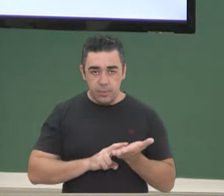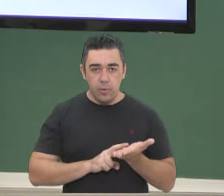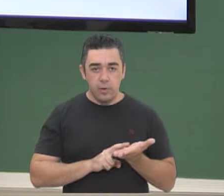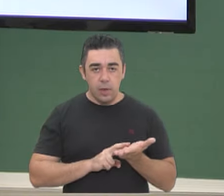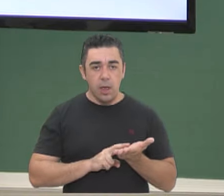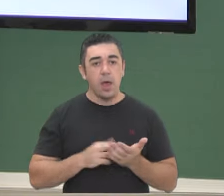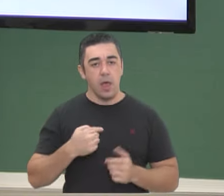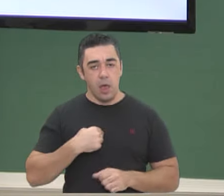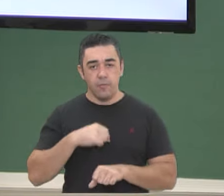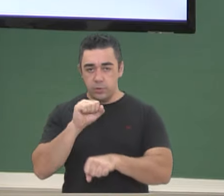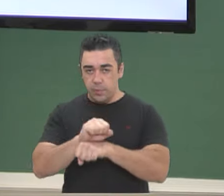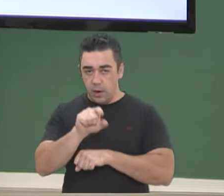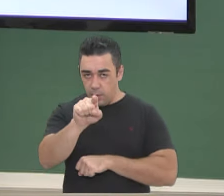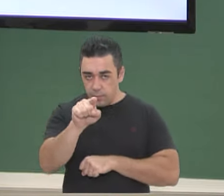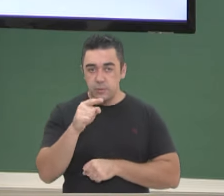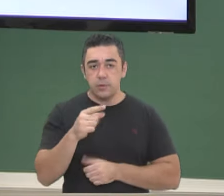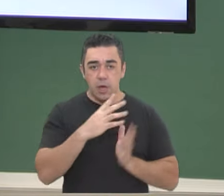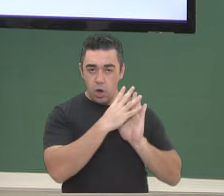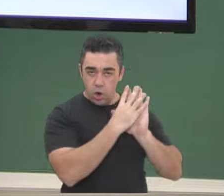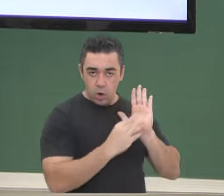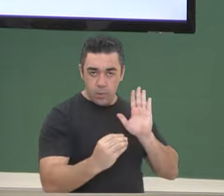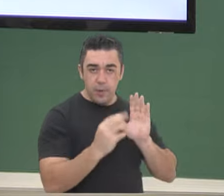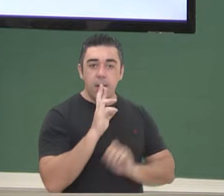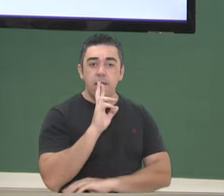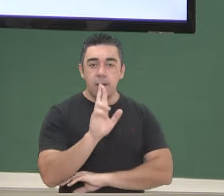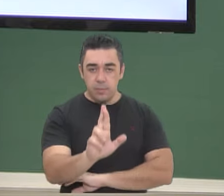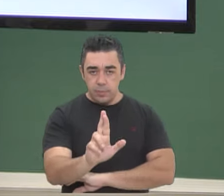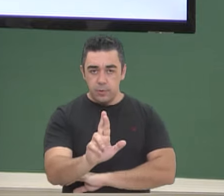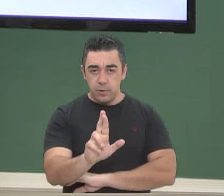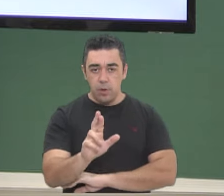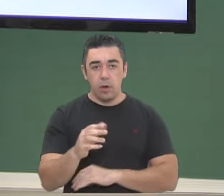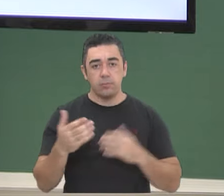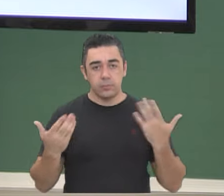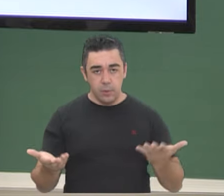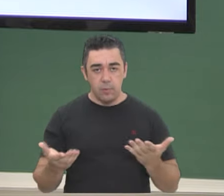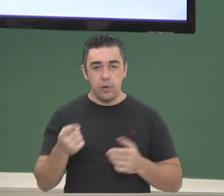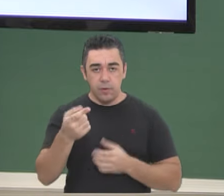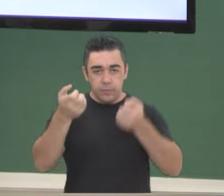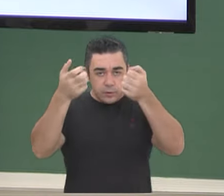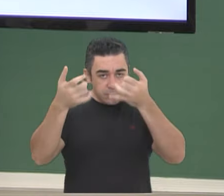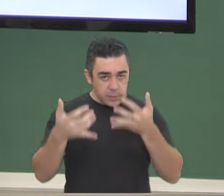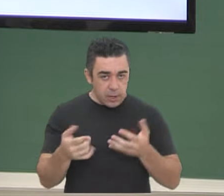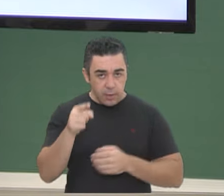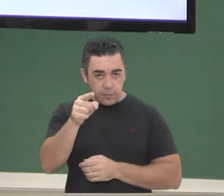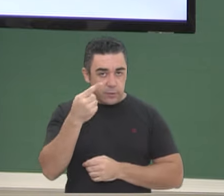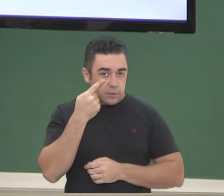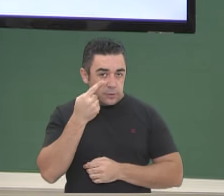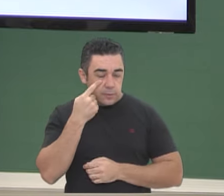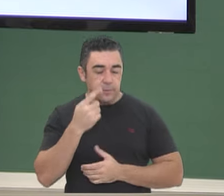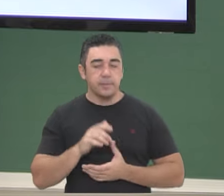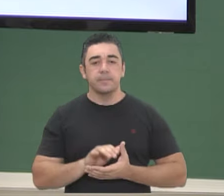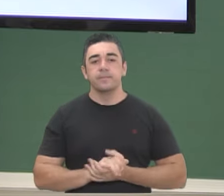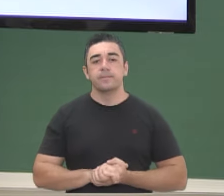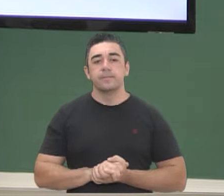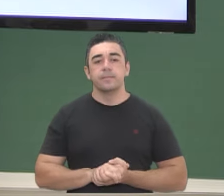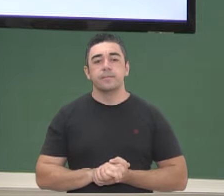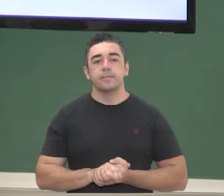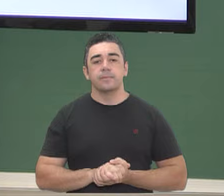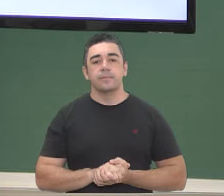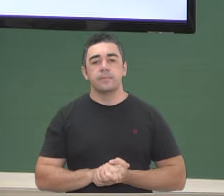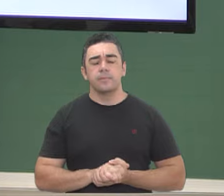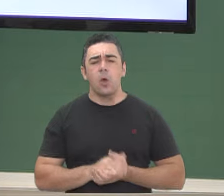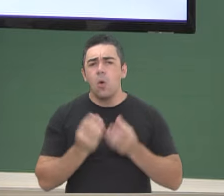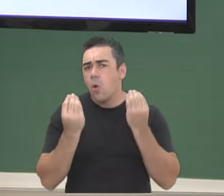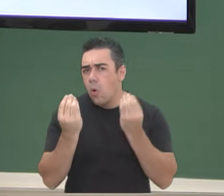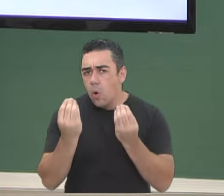eu vou dar um tempinho para que você possa responder tá bom então vou explicar aqui para vocês e aí o 2 se tempo e